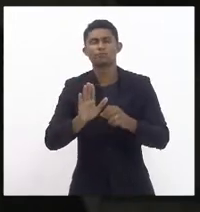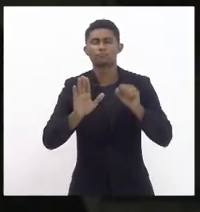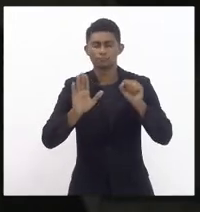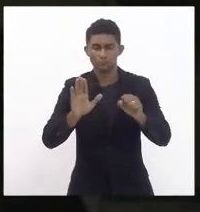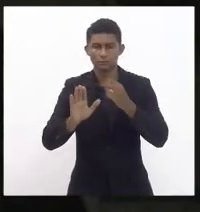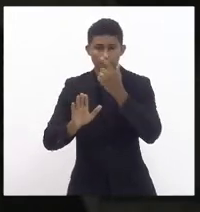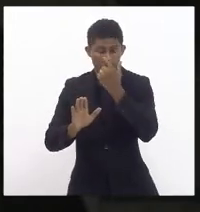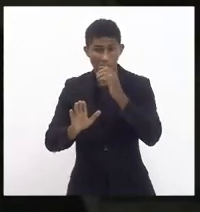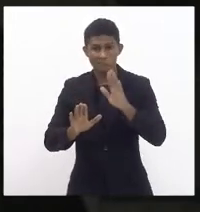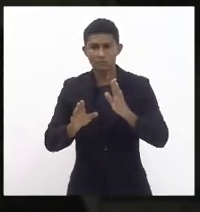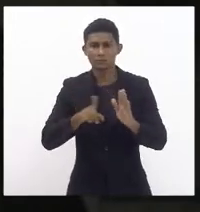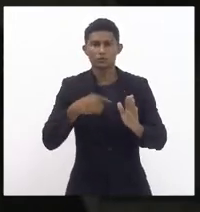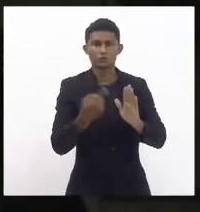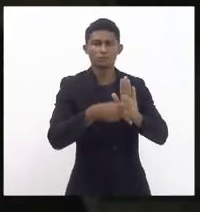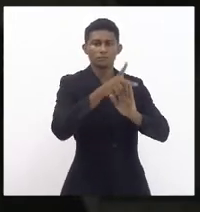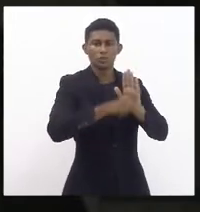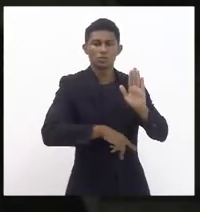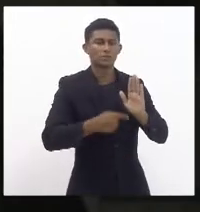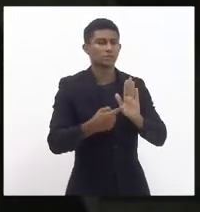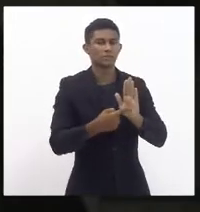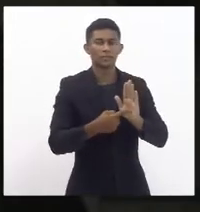que nós apresentamos